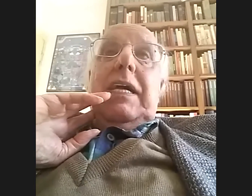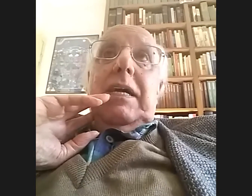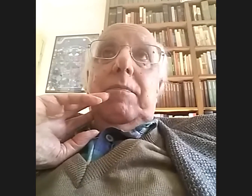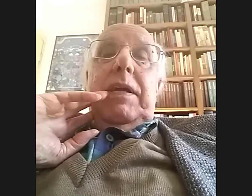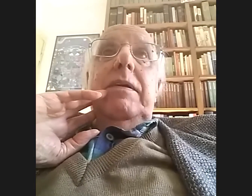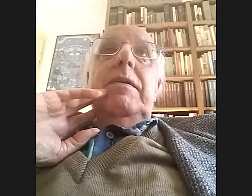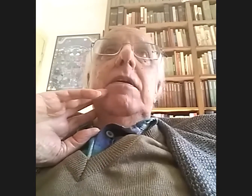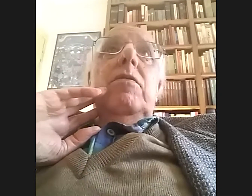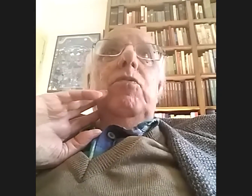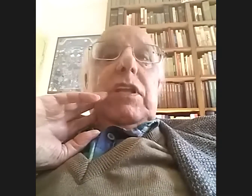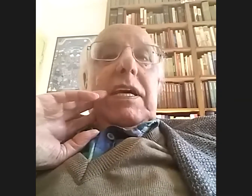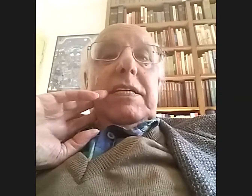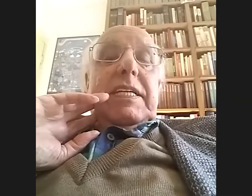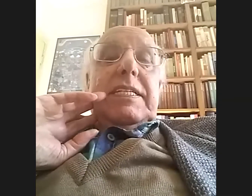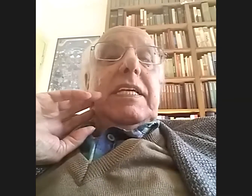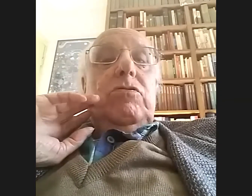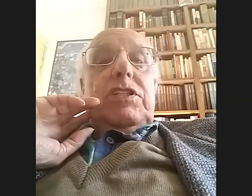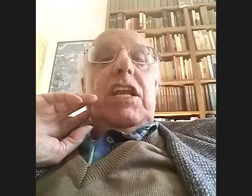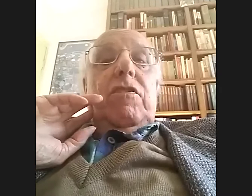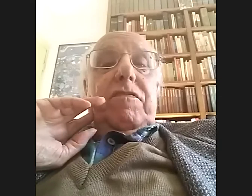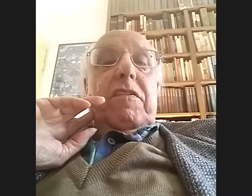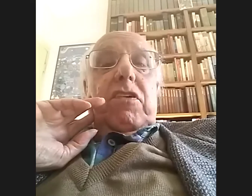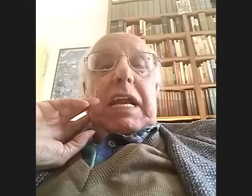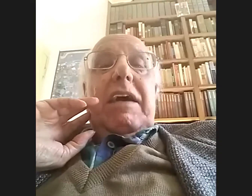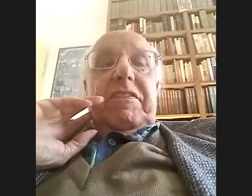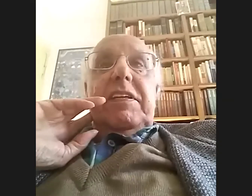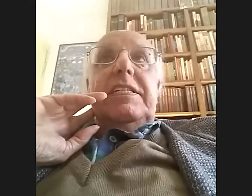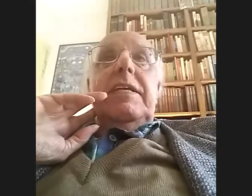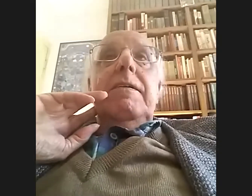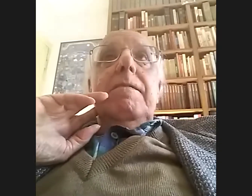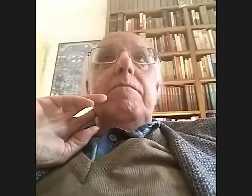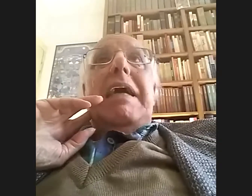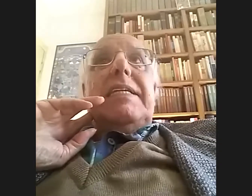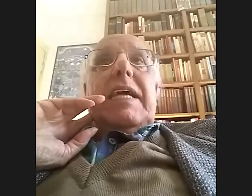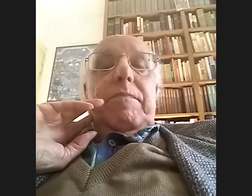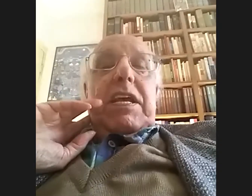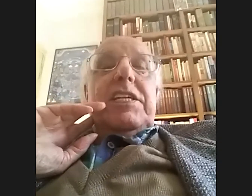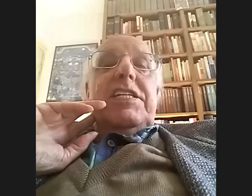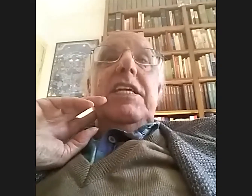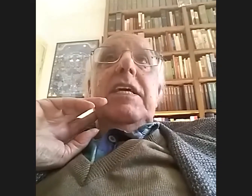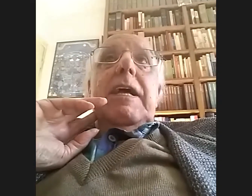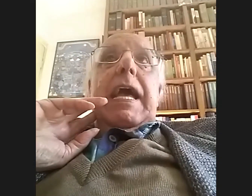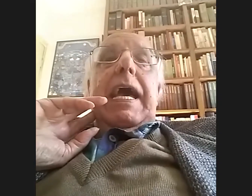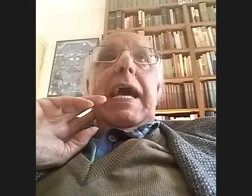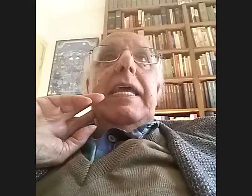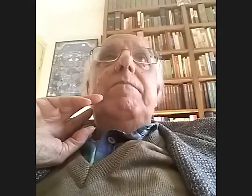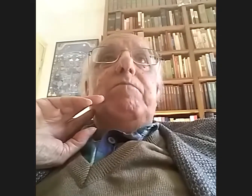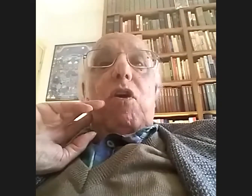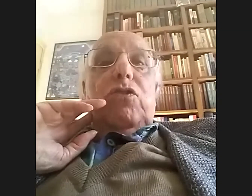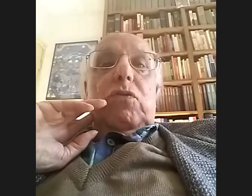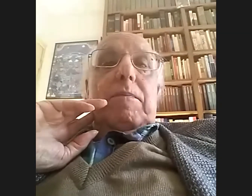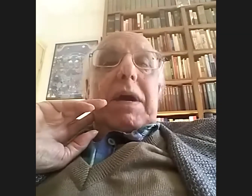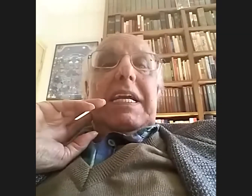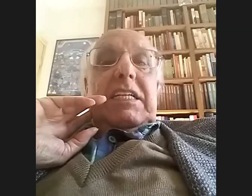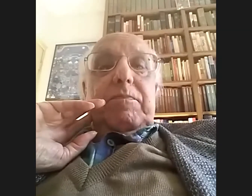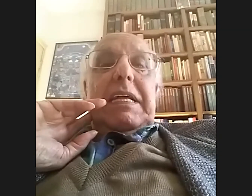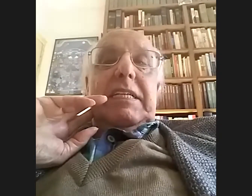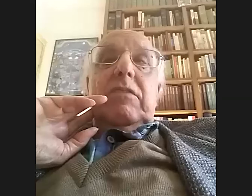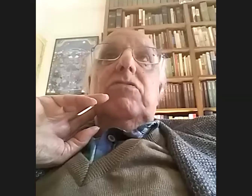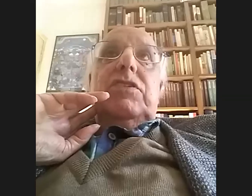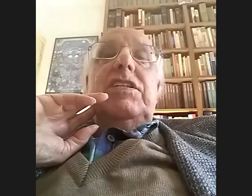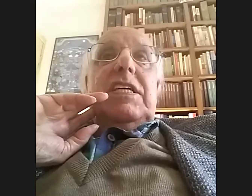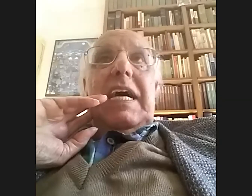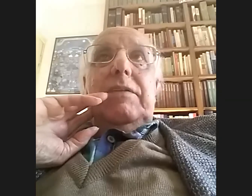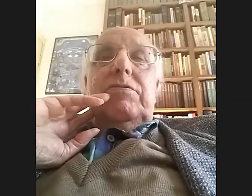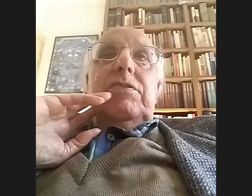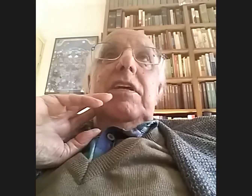da Câmara mudanças que nos seriam favoráveis, basicamente impondo a participação